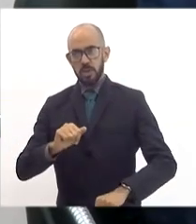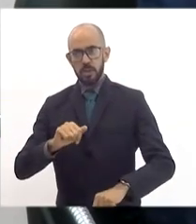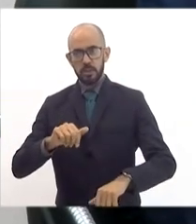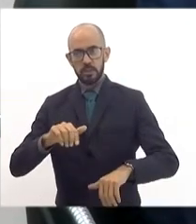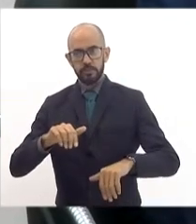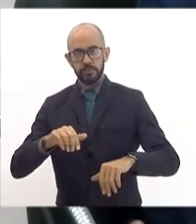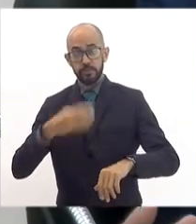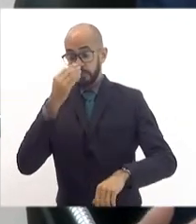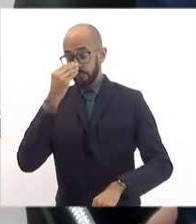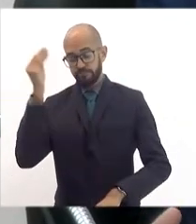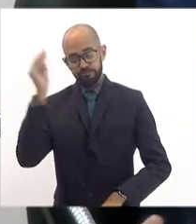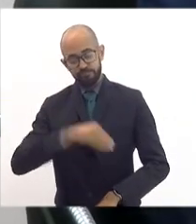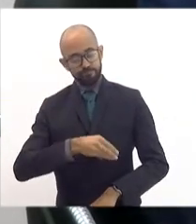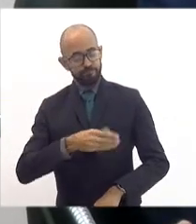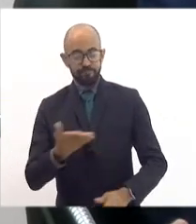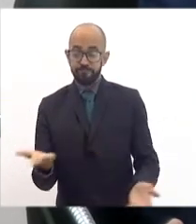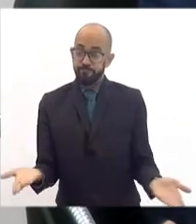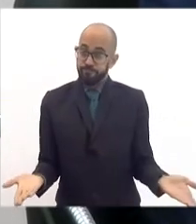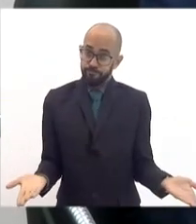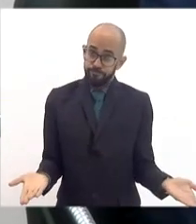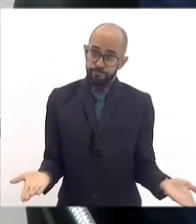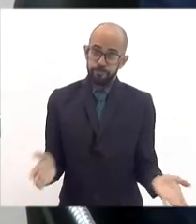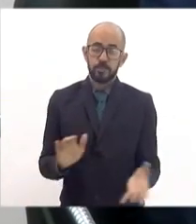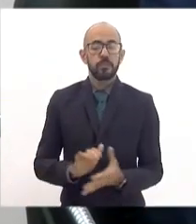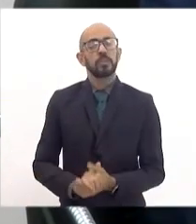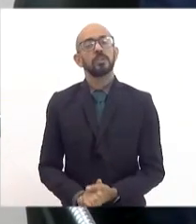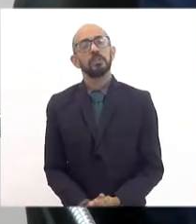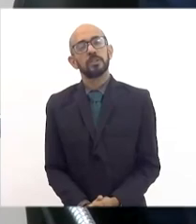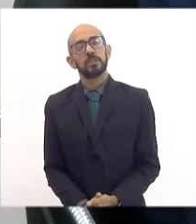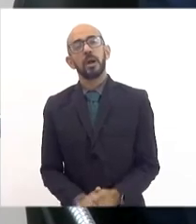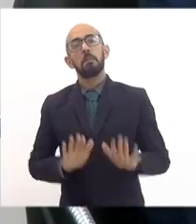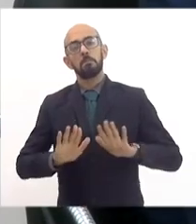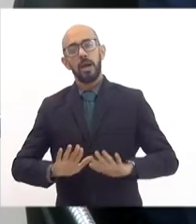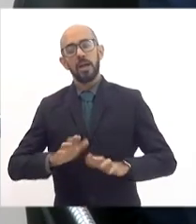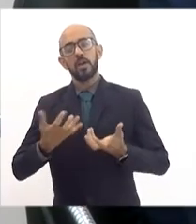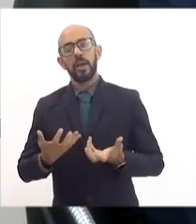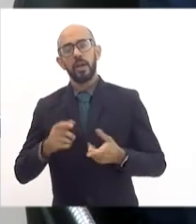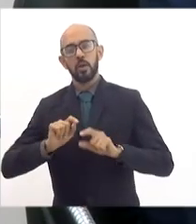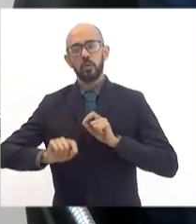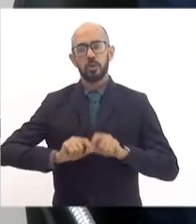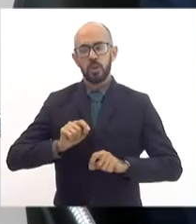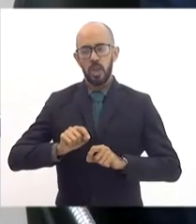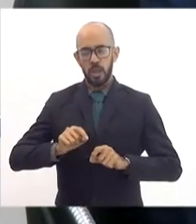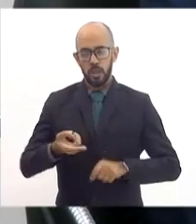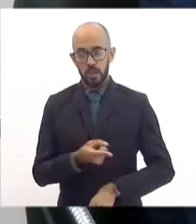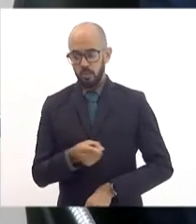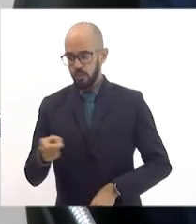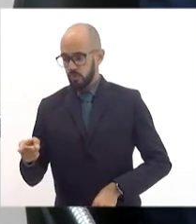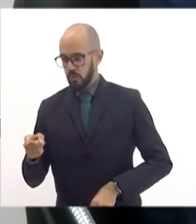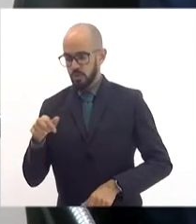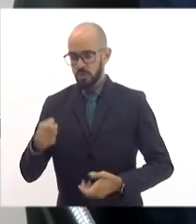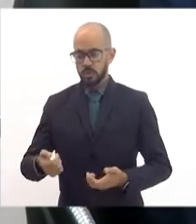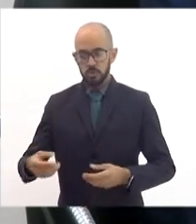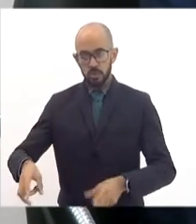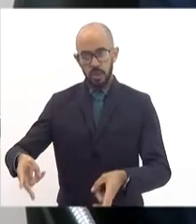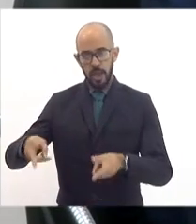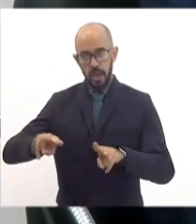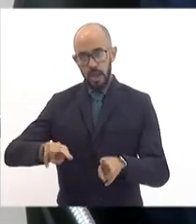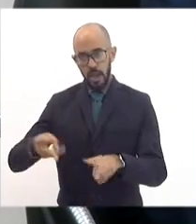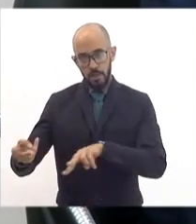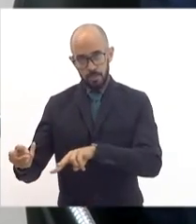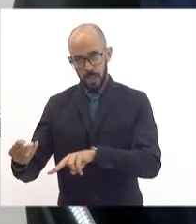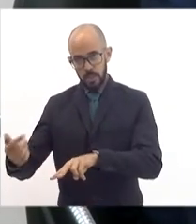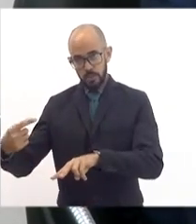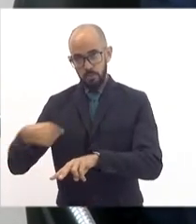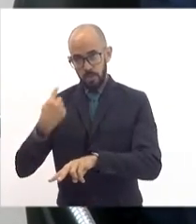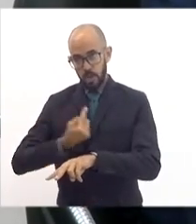são rejeitadas. Não rejeitadas. Mas eu queria que Vossa Senhoria nos encaminhasse,